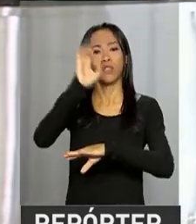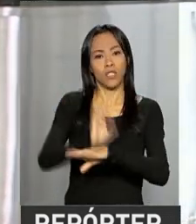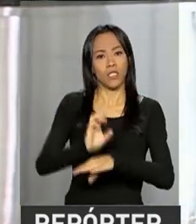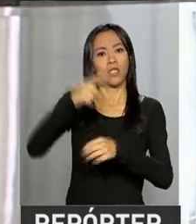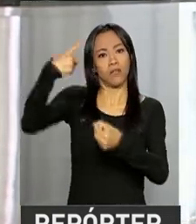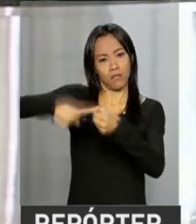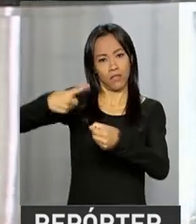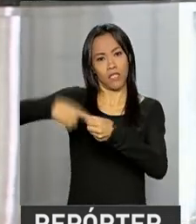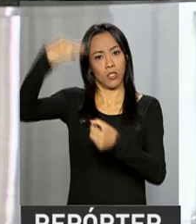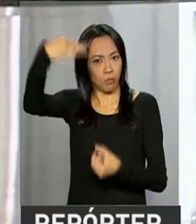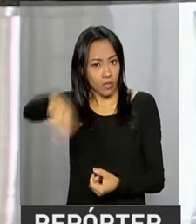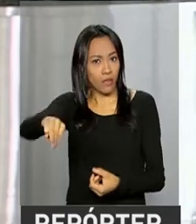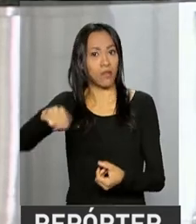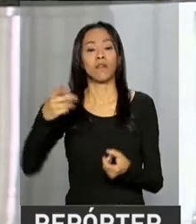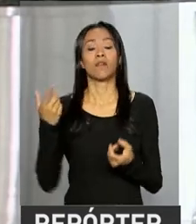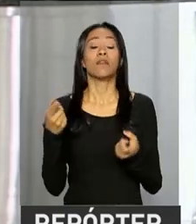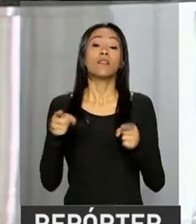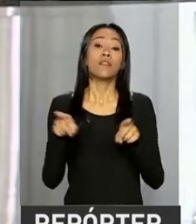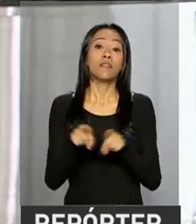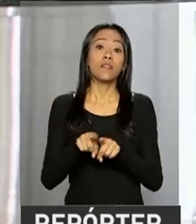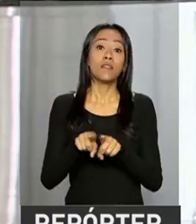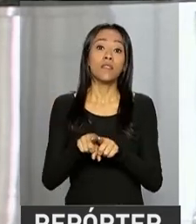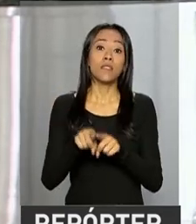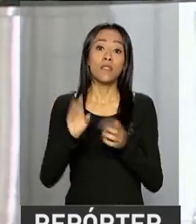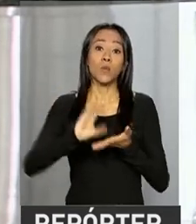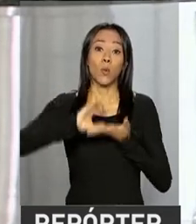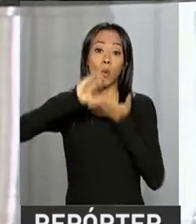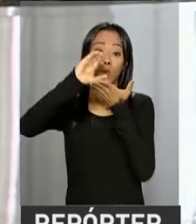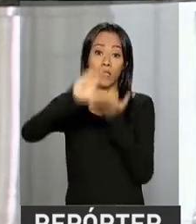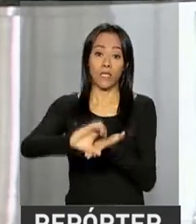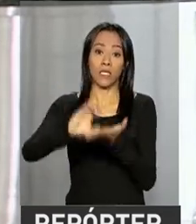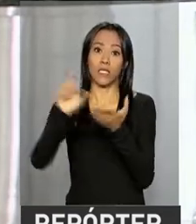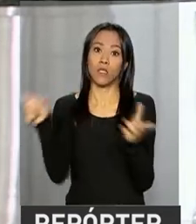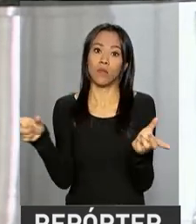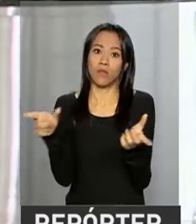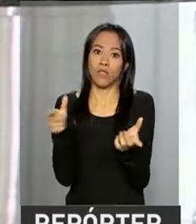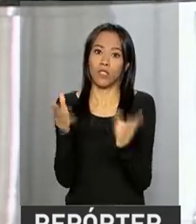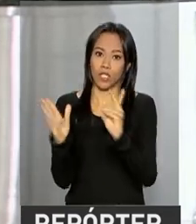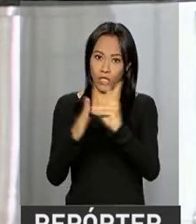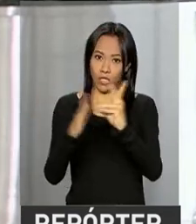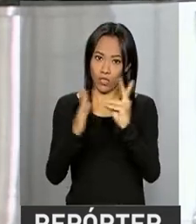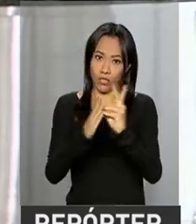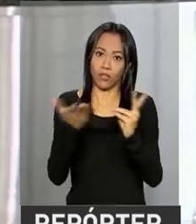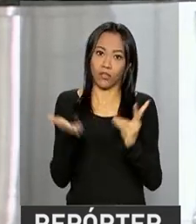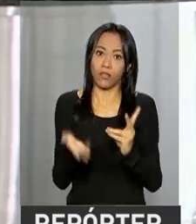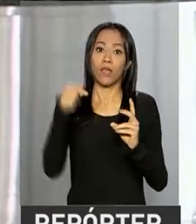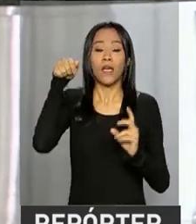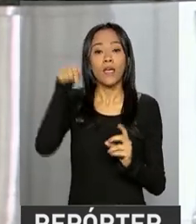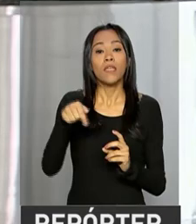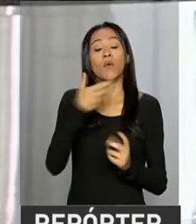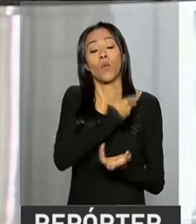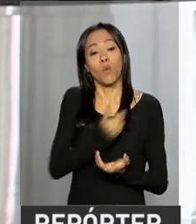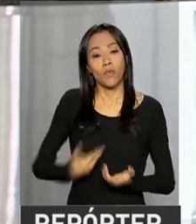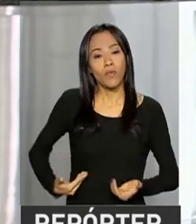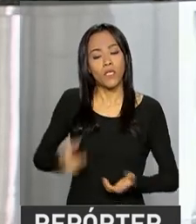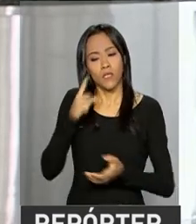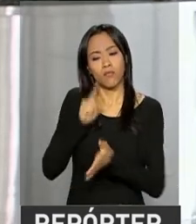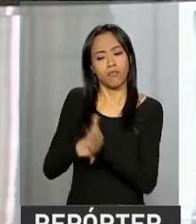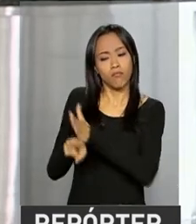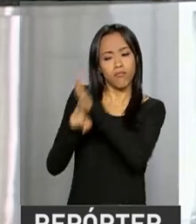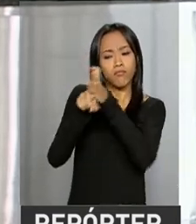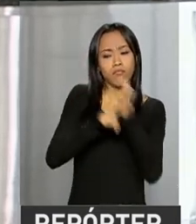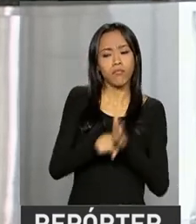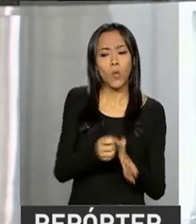segundo relatos do Conselho de o do Conselho indigenista Missionário O sim o governo ainda apura esses